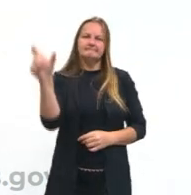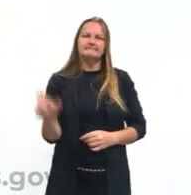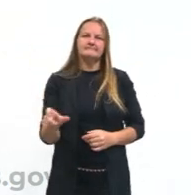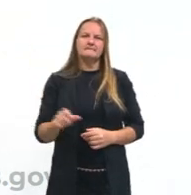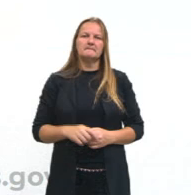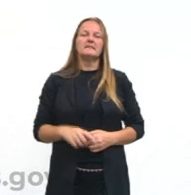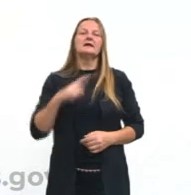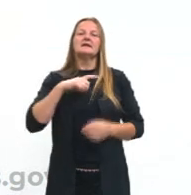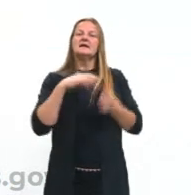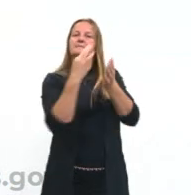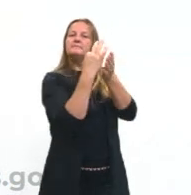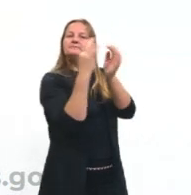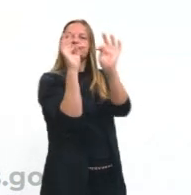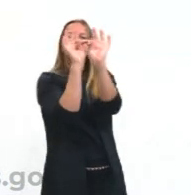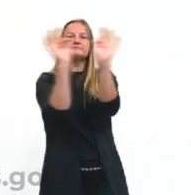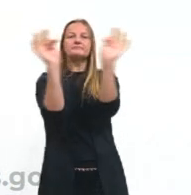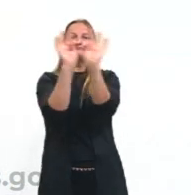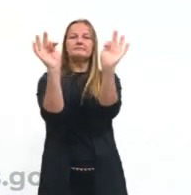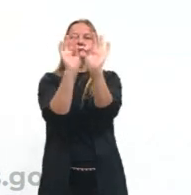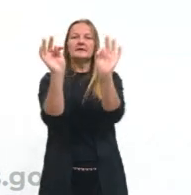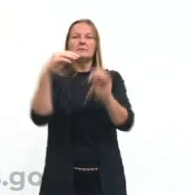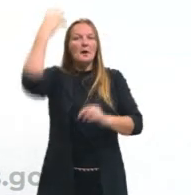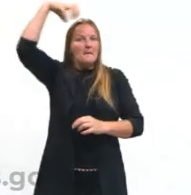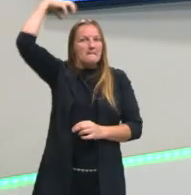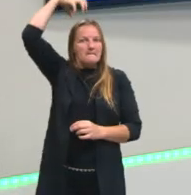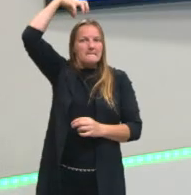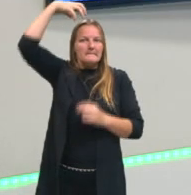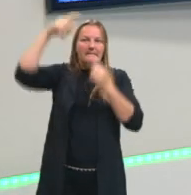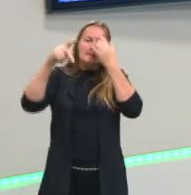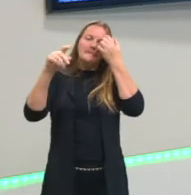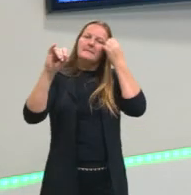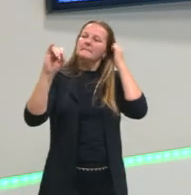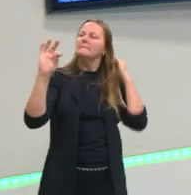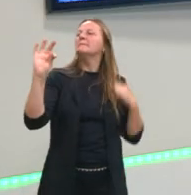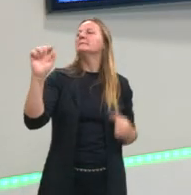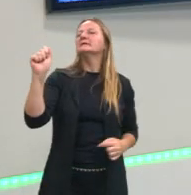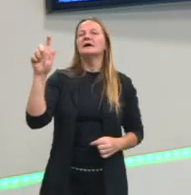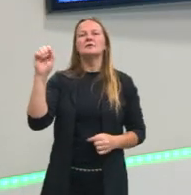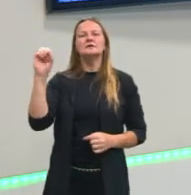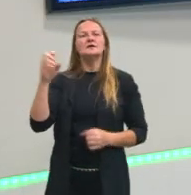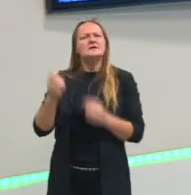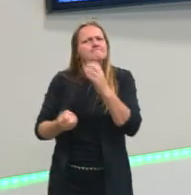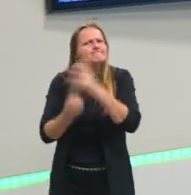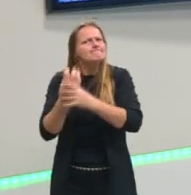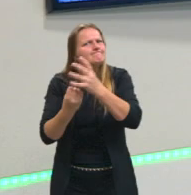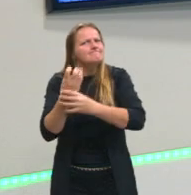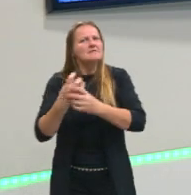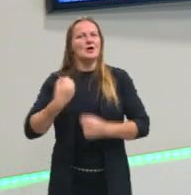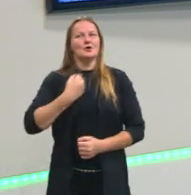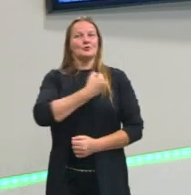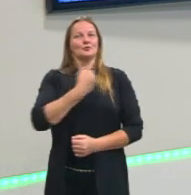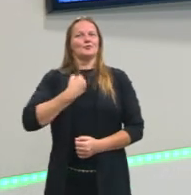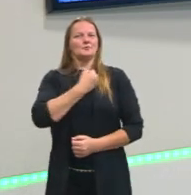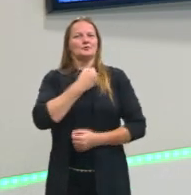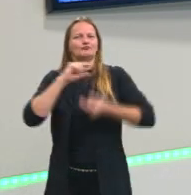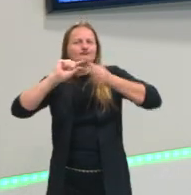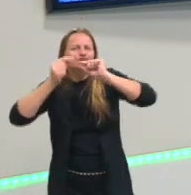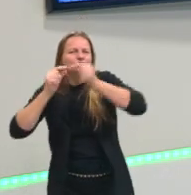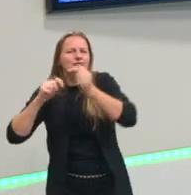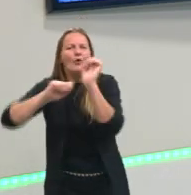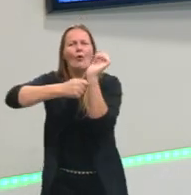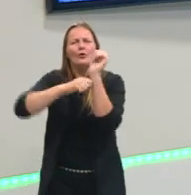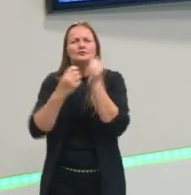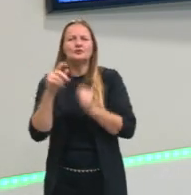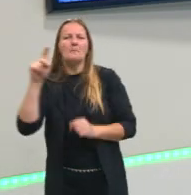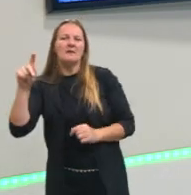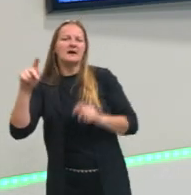é o teorema de Pitágoras que está aqui optar Vamos então acha que são os números que através dos números para